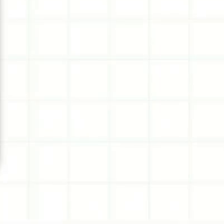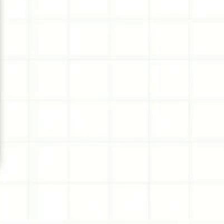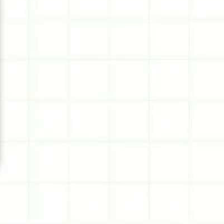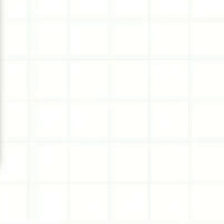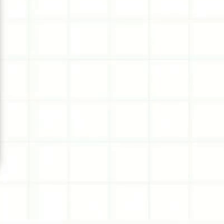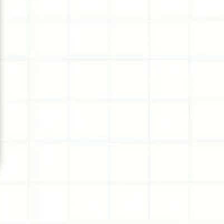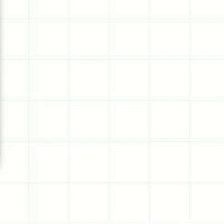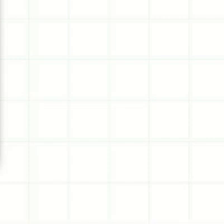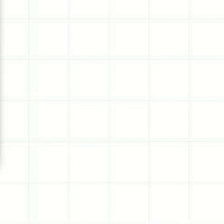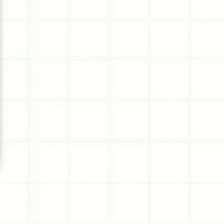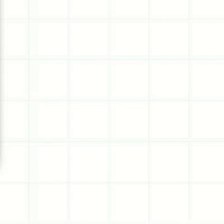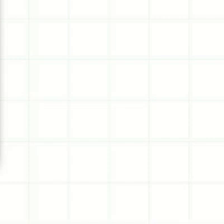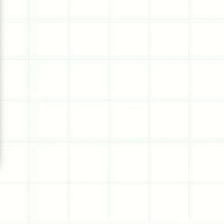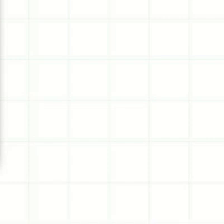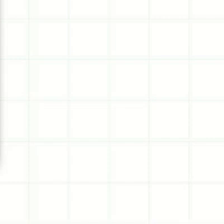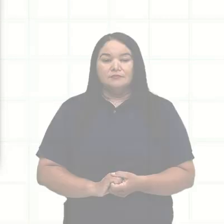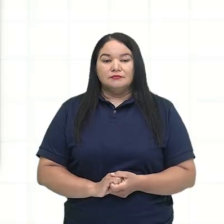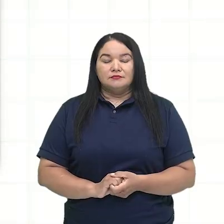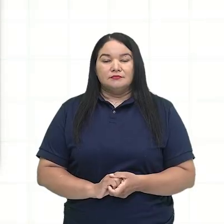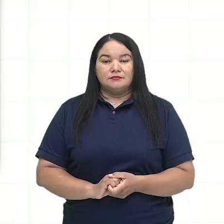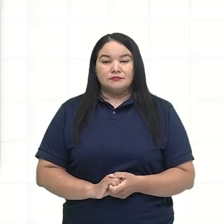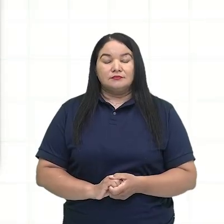essa distância, que